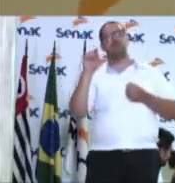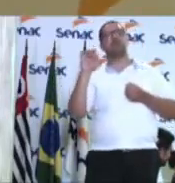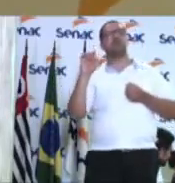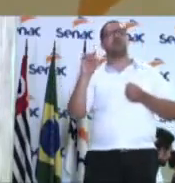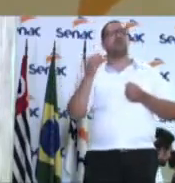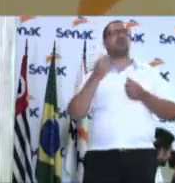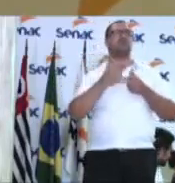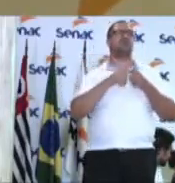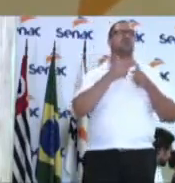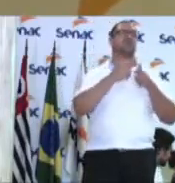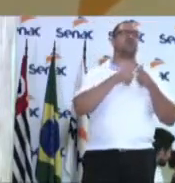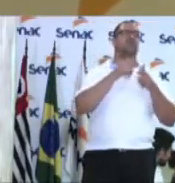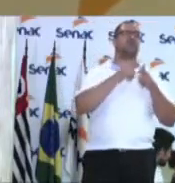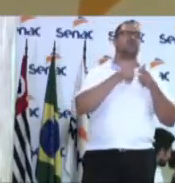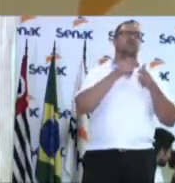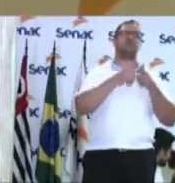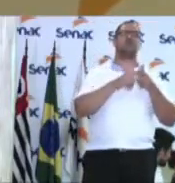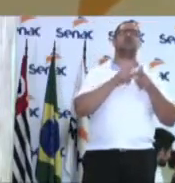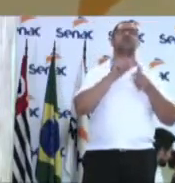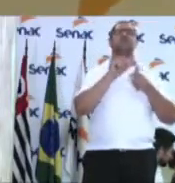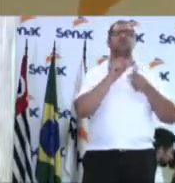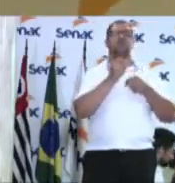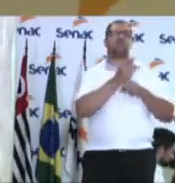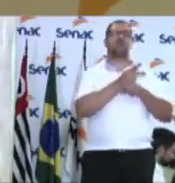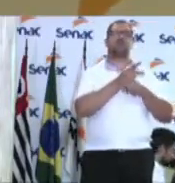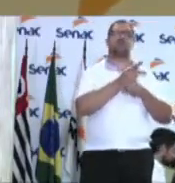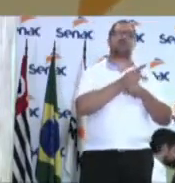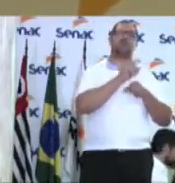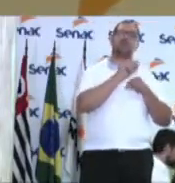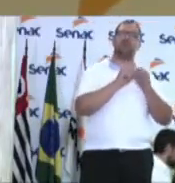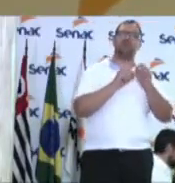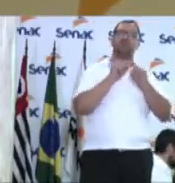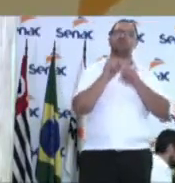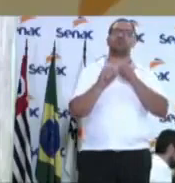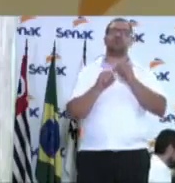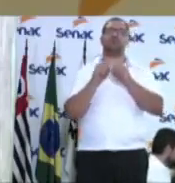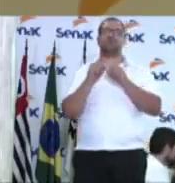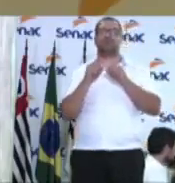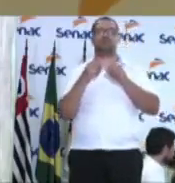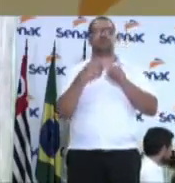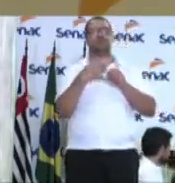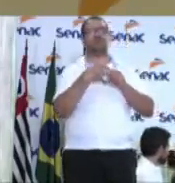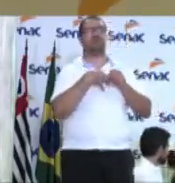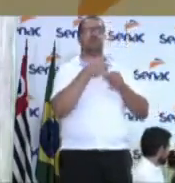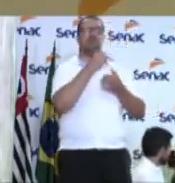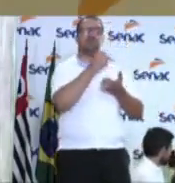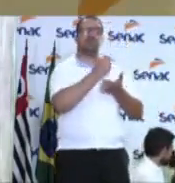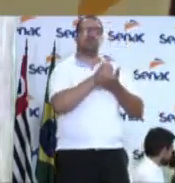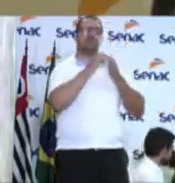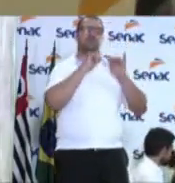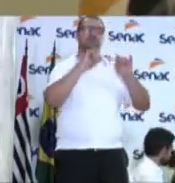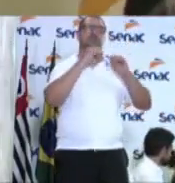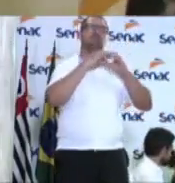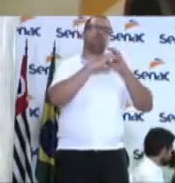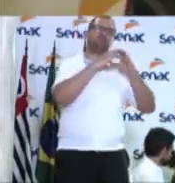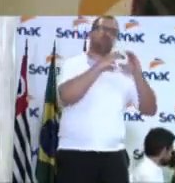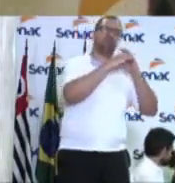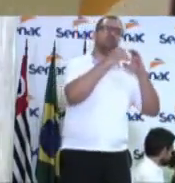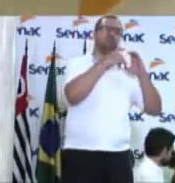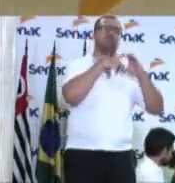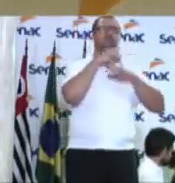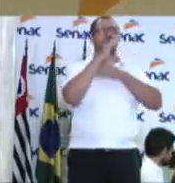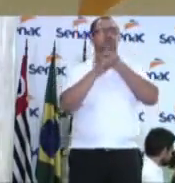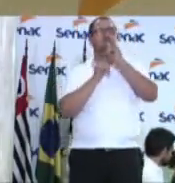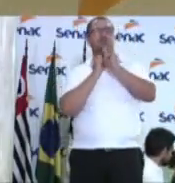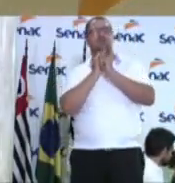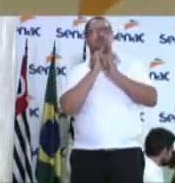achando pelo em ovo? Então, esse é o primeiro ponto. E segundo, cara, as pessoas estão, ainda mais quando uma marca se comunica, quantas vezes a gente faz um comercial e nas redes sociais,